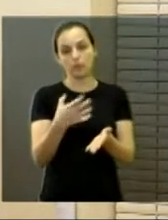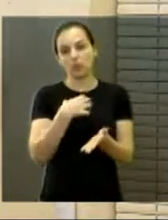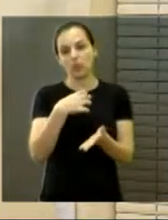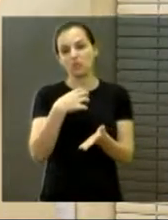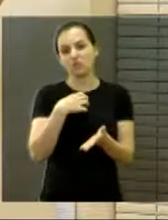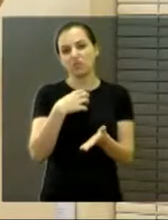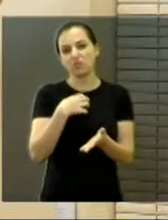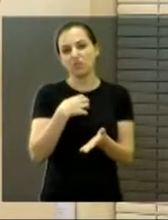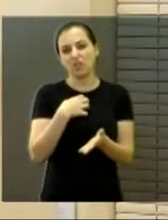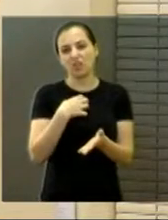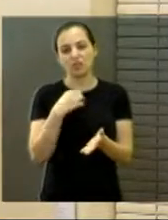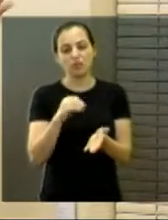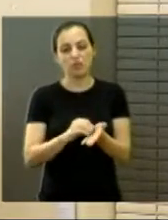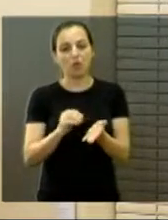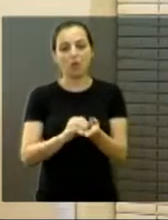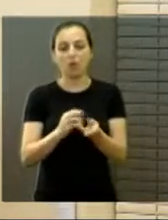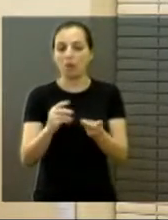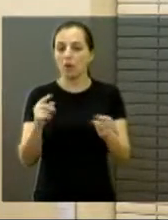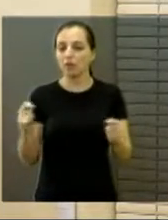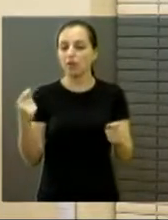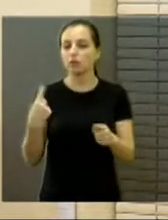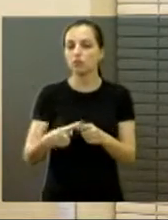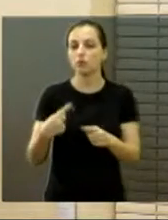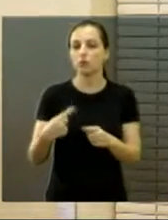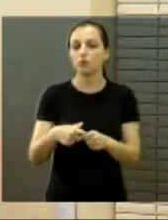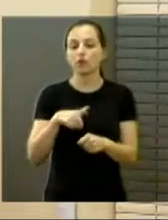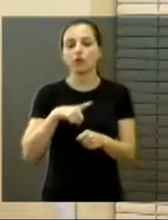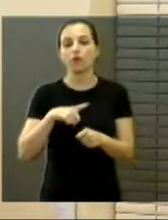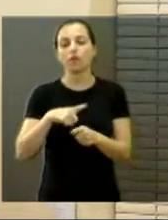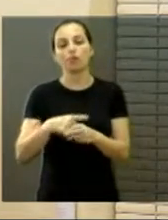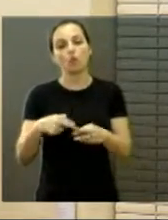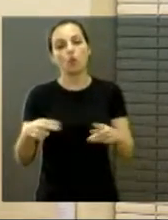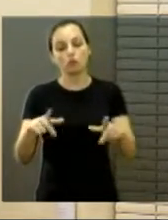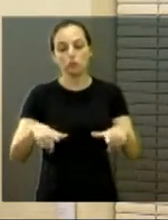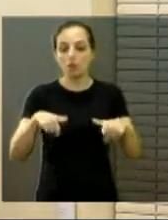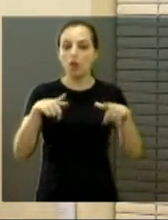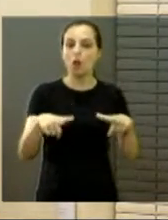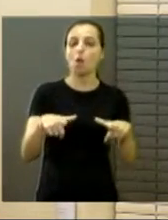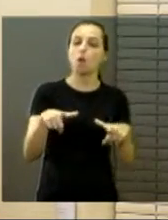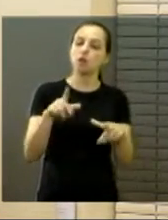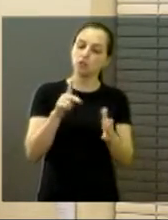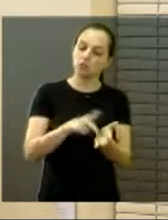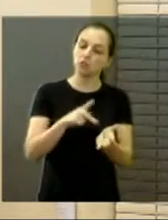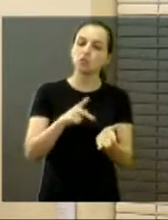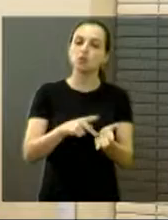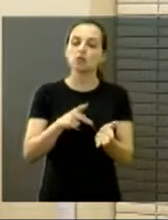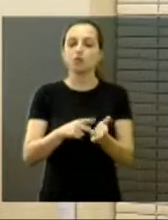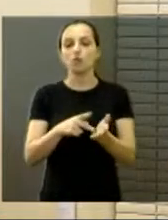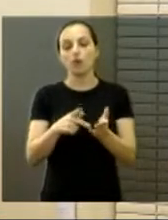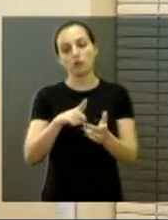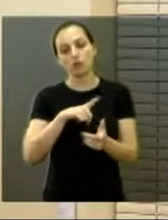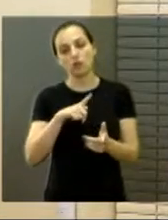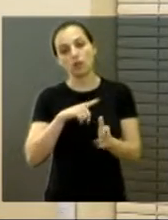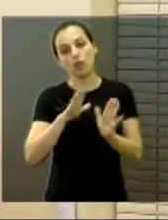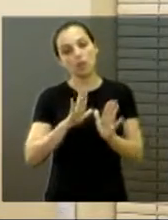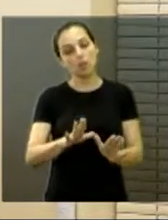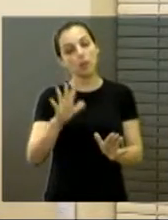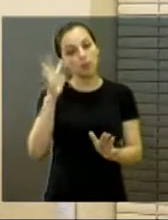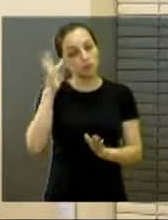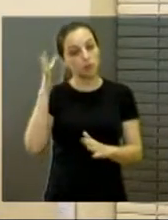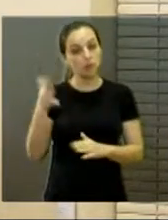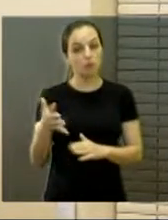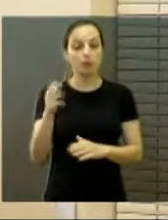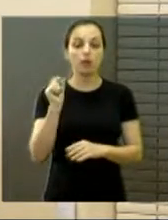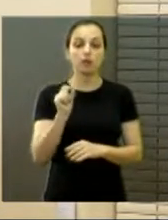de até desqualificá-la, porque existem tantas outras honrarias que eu acho que seria legítimo que ela recebesse, mas,